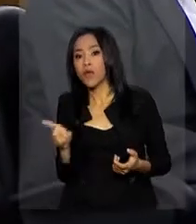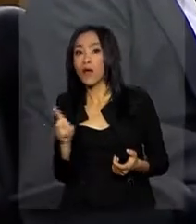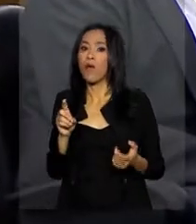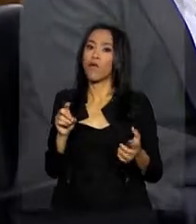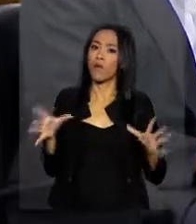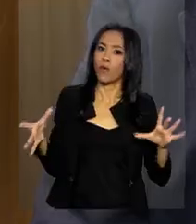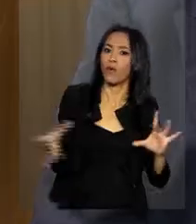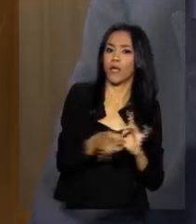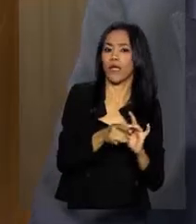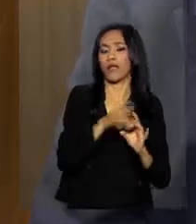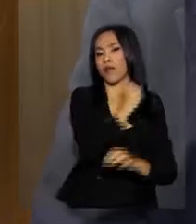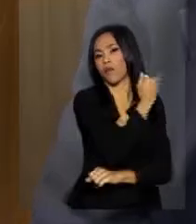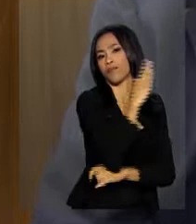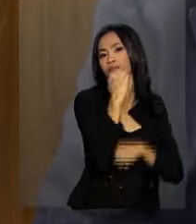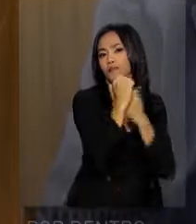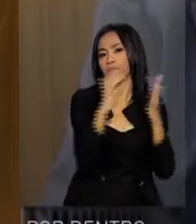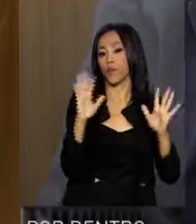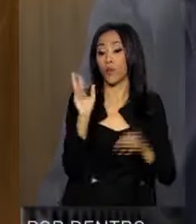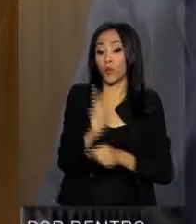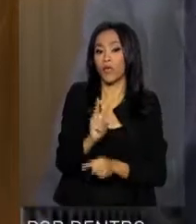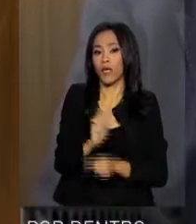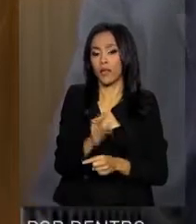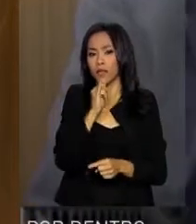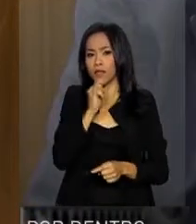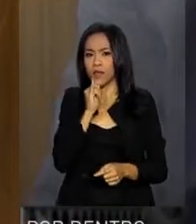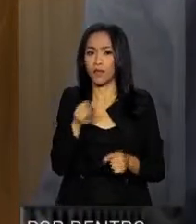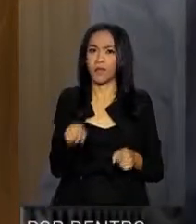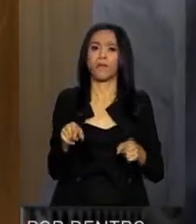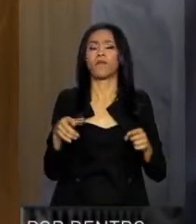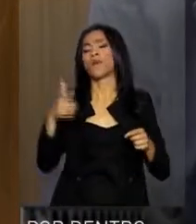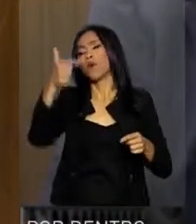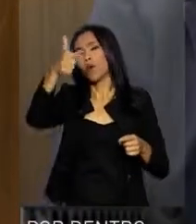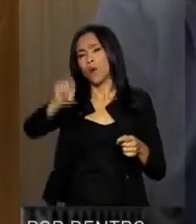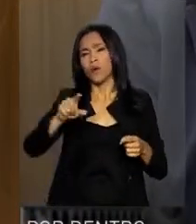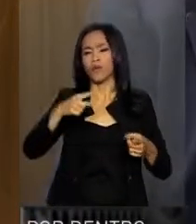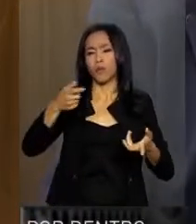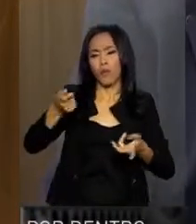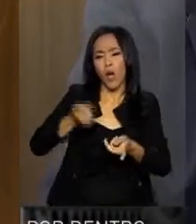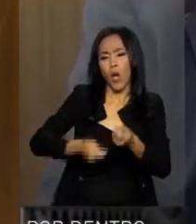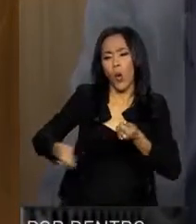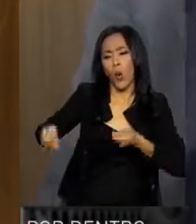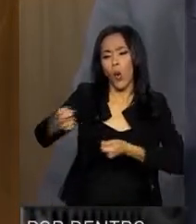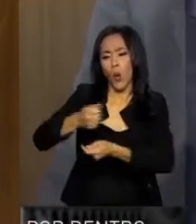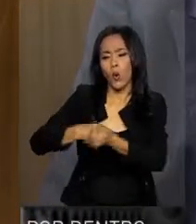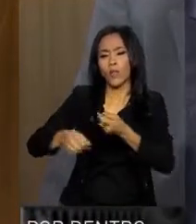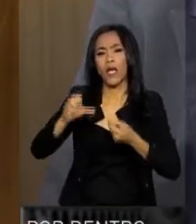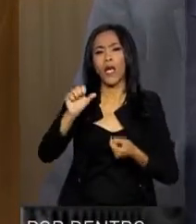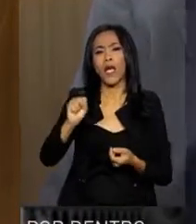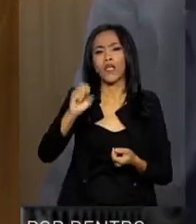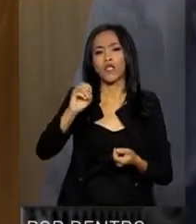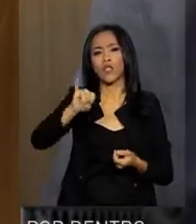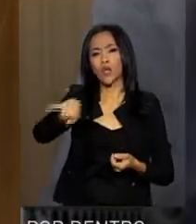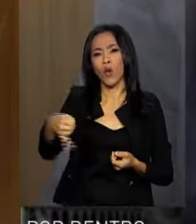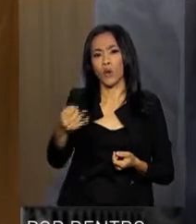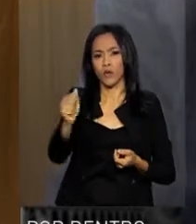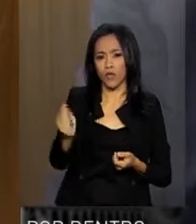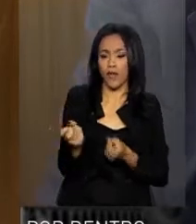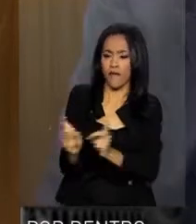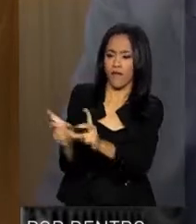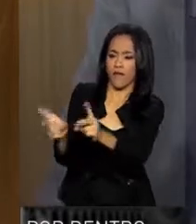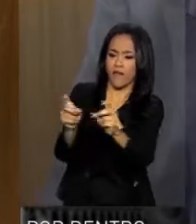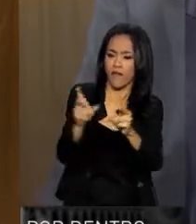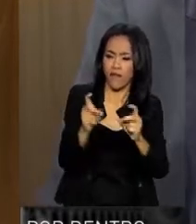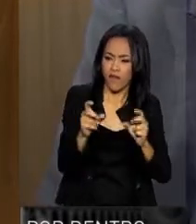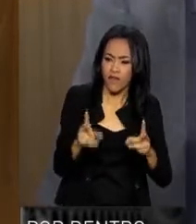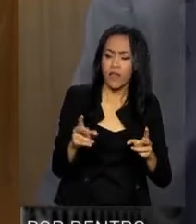que é um acordo entre compradores entre vendedores produtores sociedade civil o governo